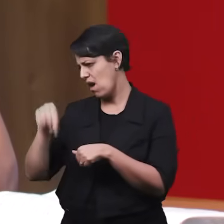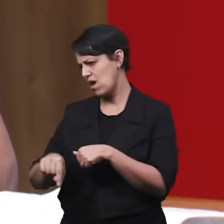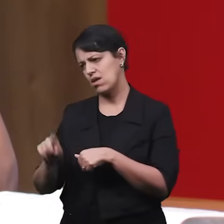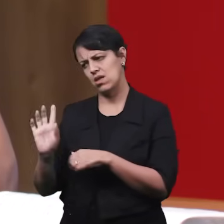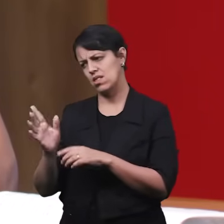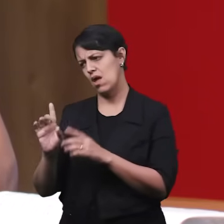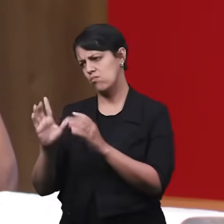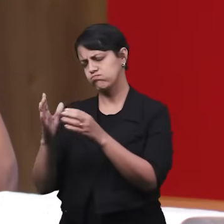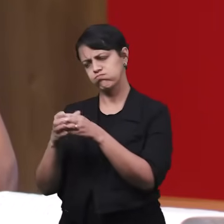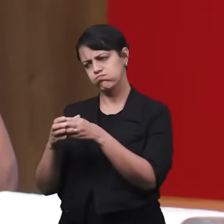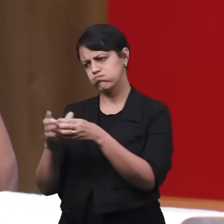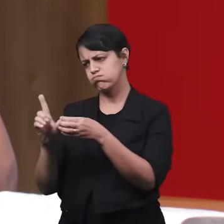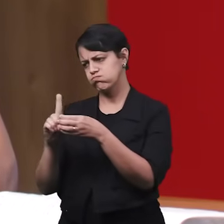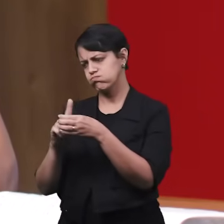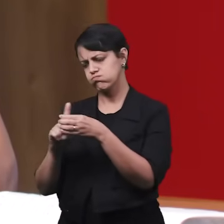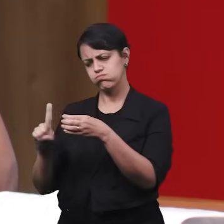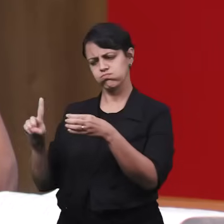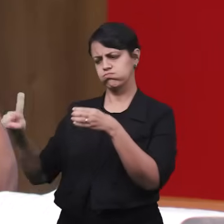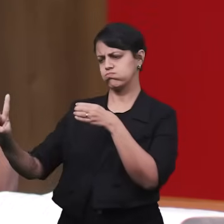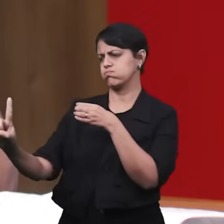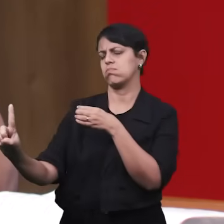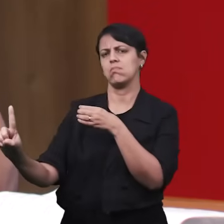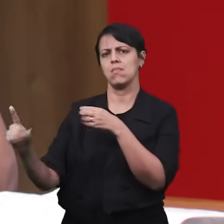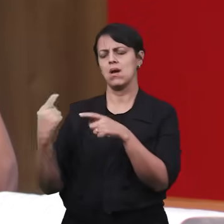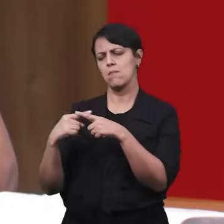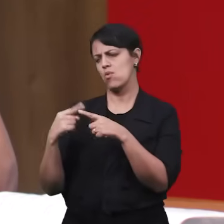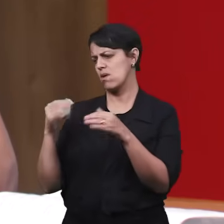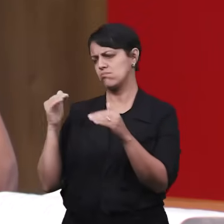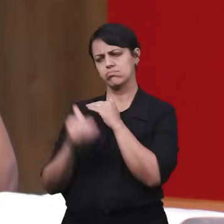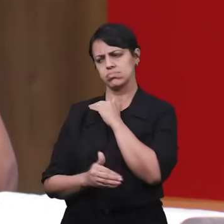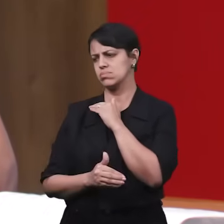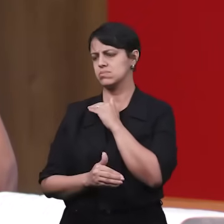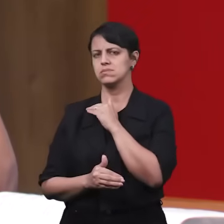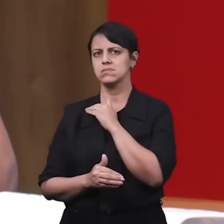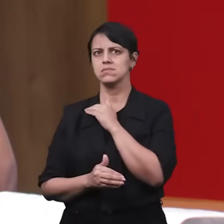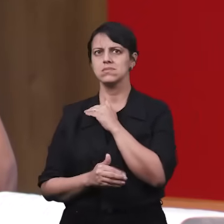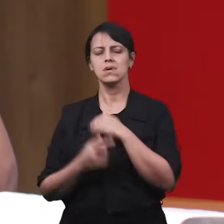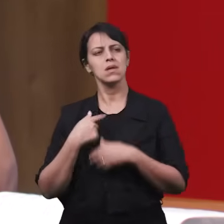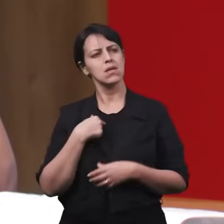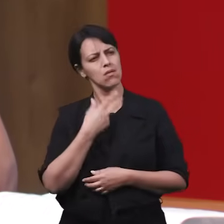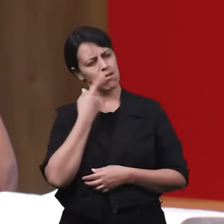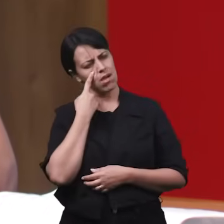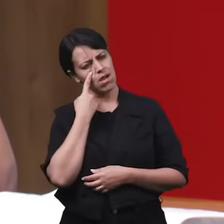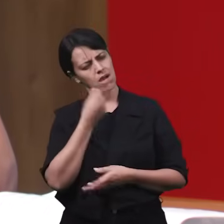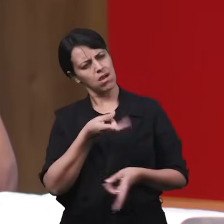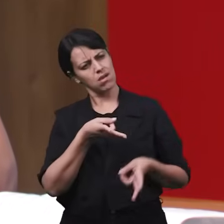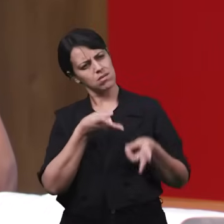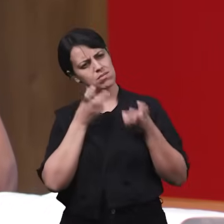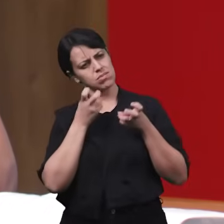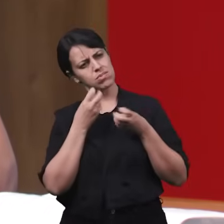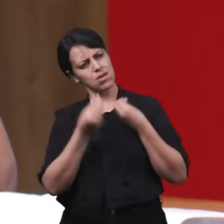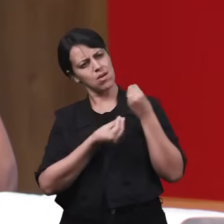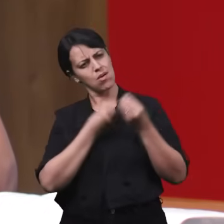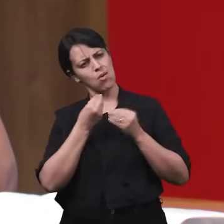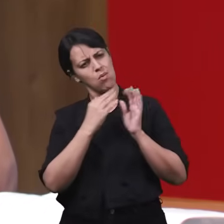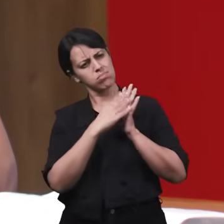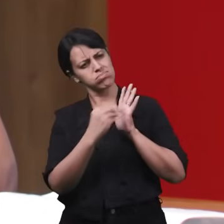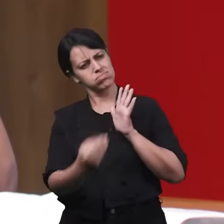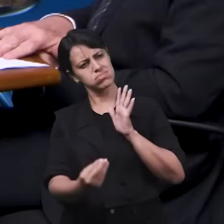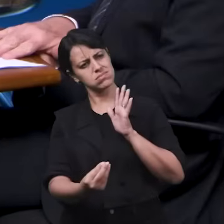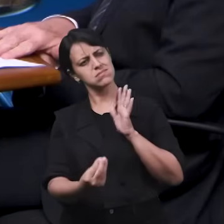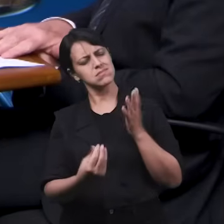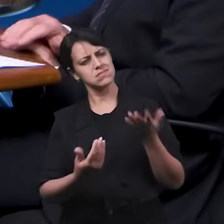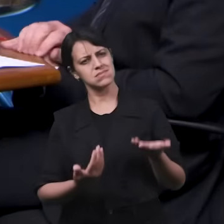conversa porque eu entendo que não está certo. E aquilo para mim foi um grande exemplo de como se portar diante das irmãs que estavam se